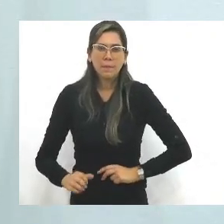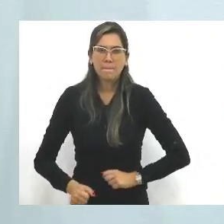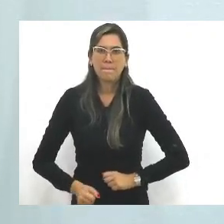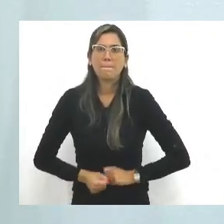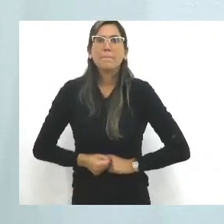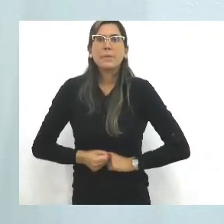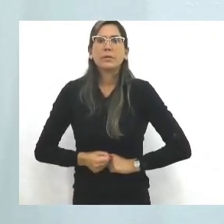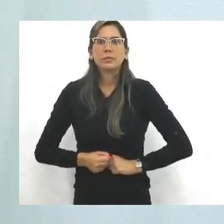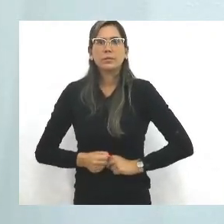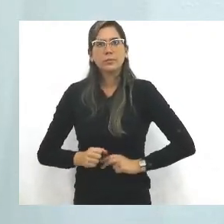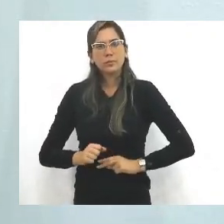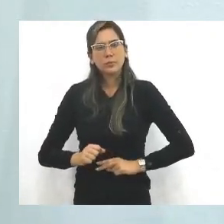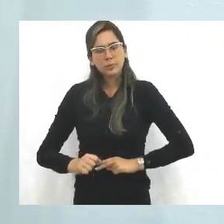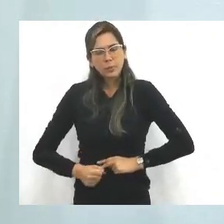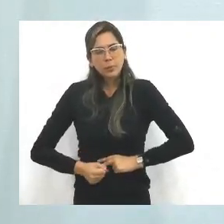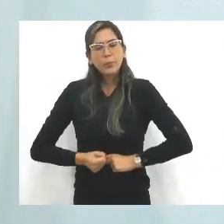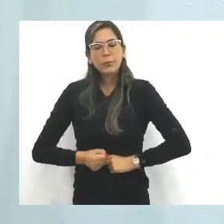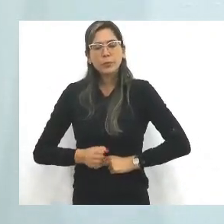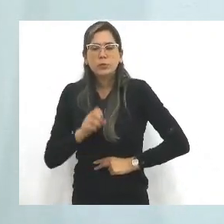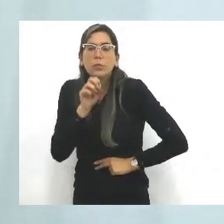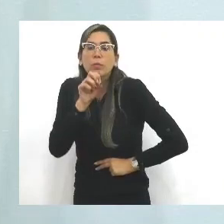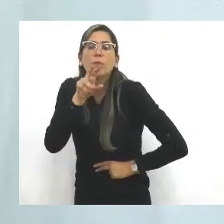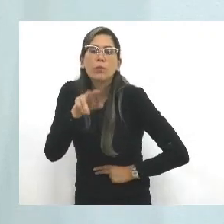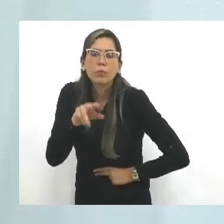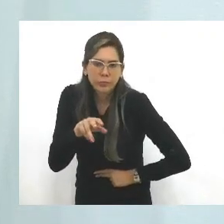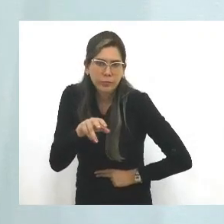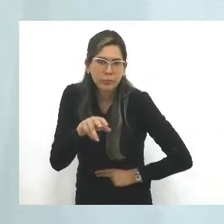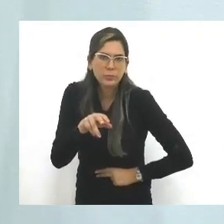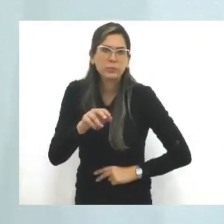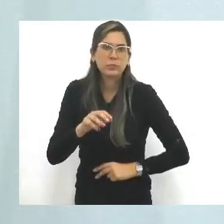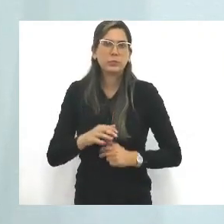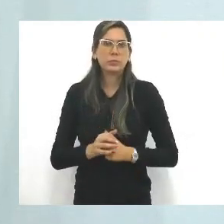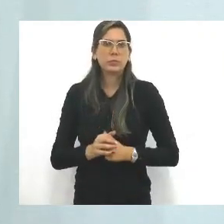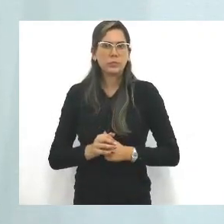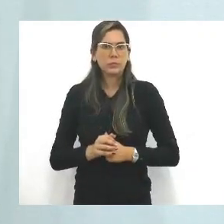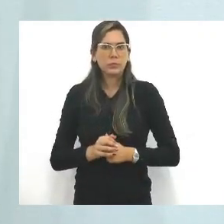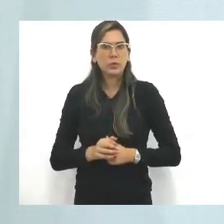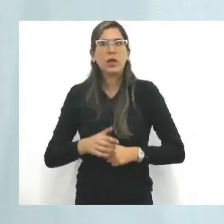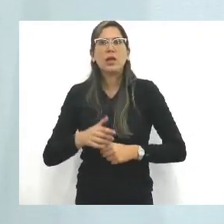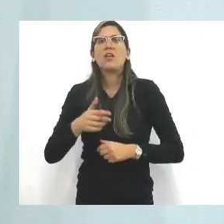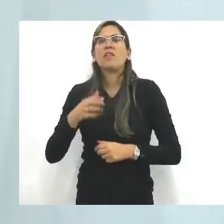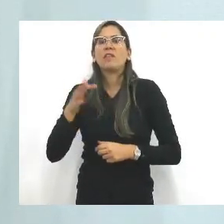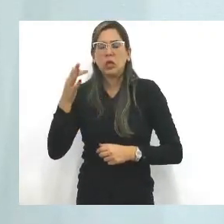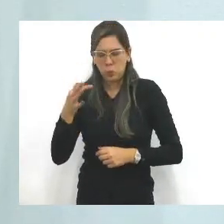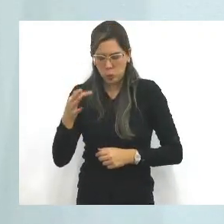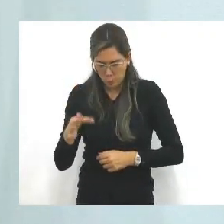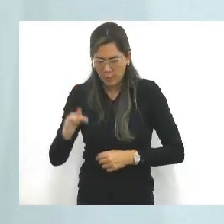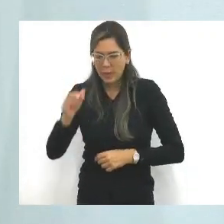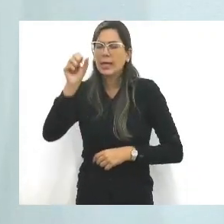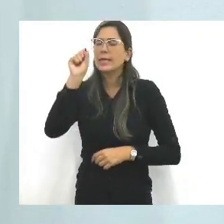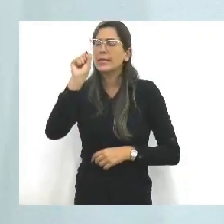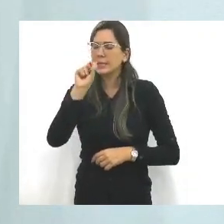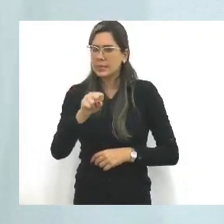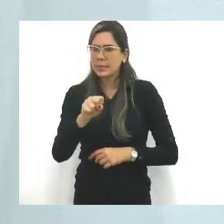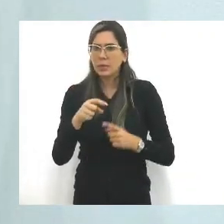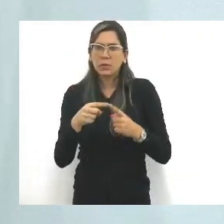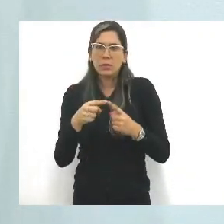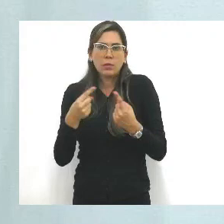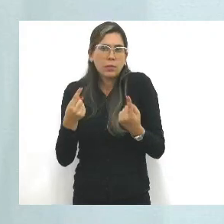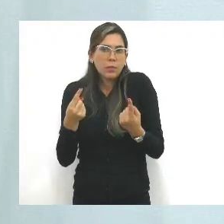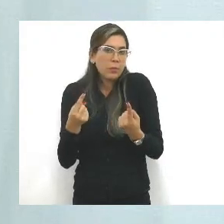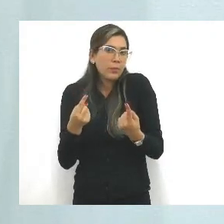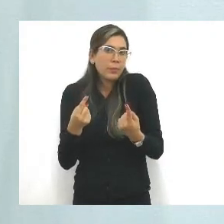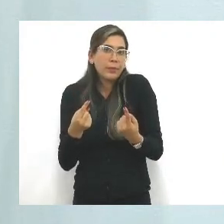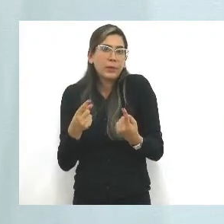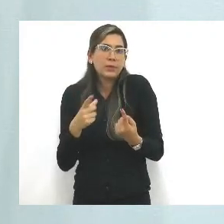você. Isso vai fazer com que você regurgite aquilo que está obstruindo. Vai doer? Vai doer. Mas é a única forma de você